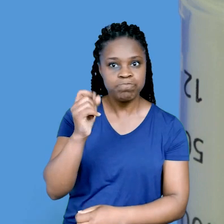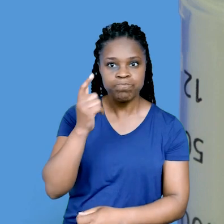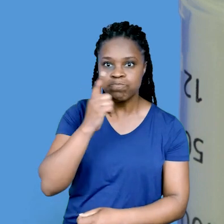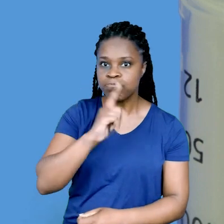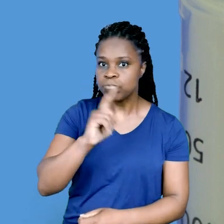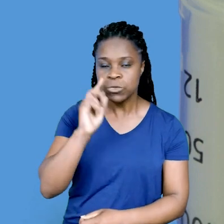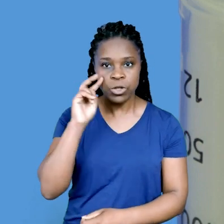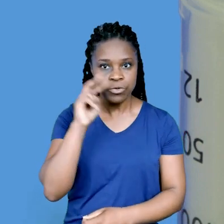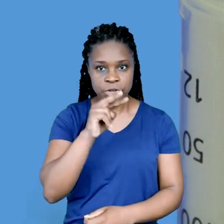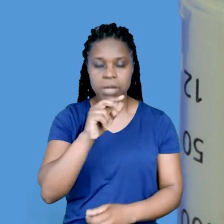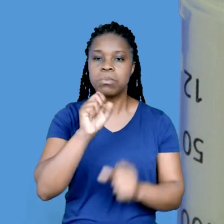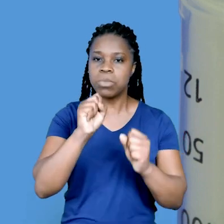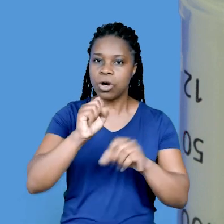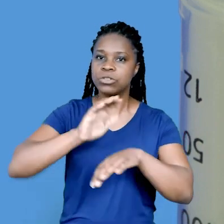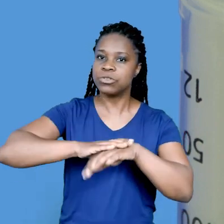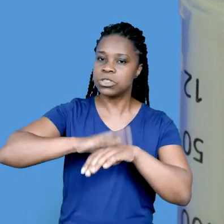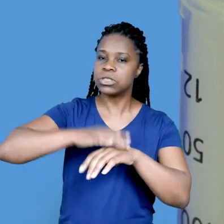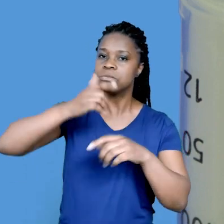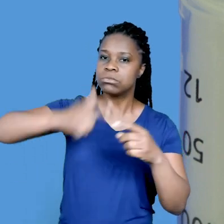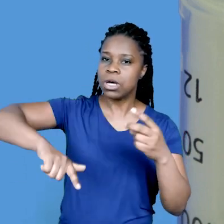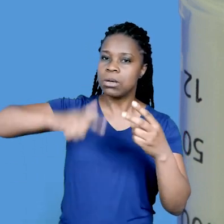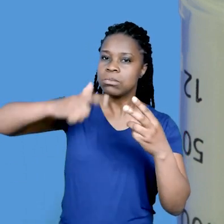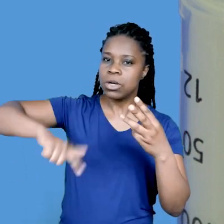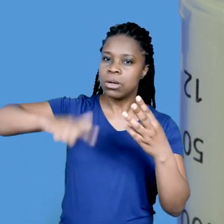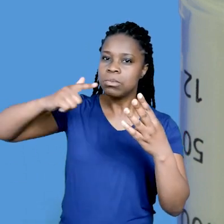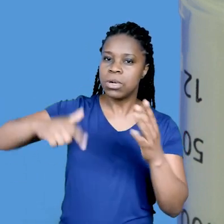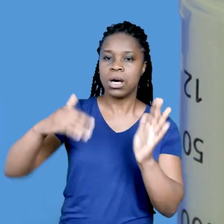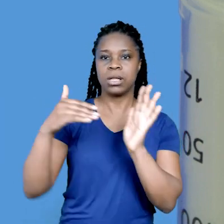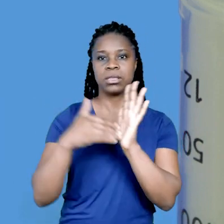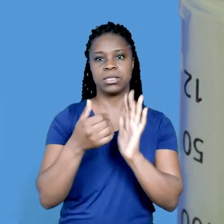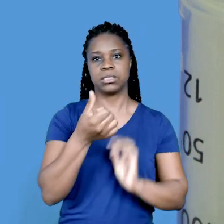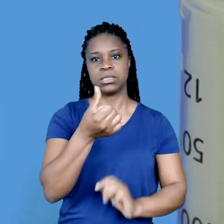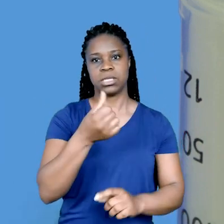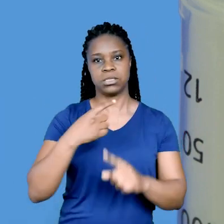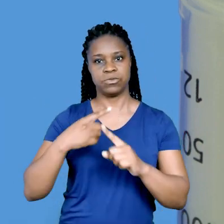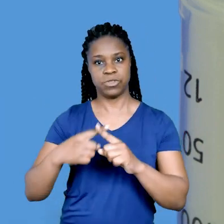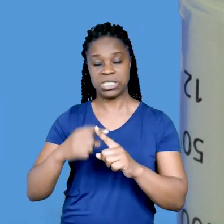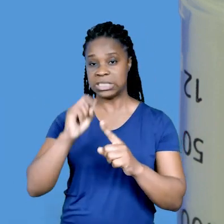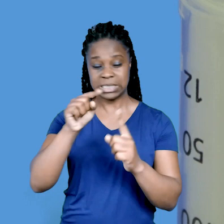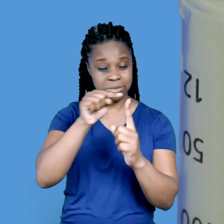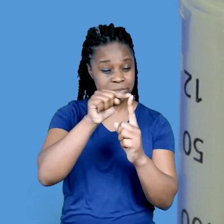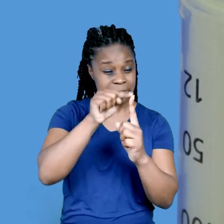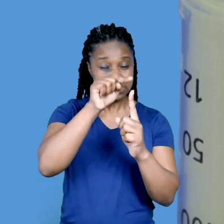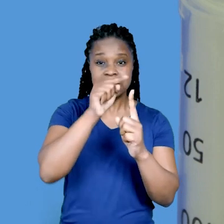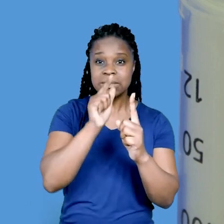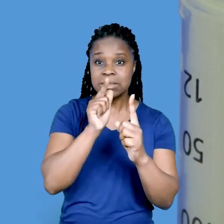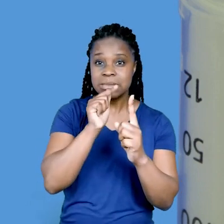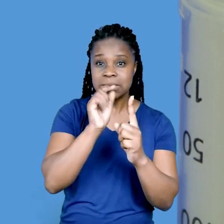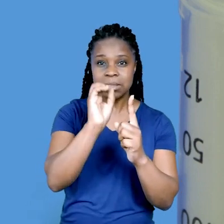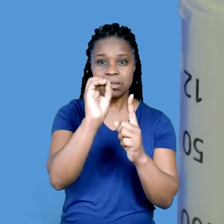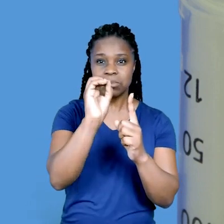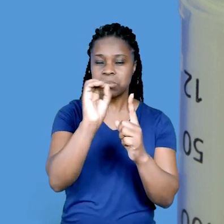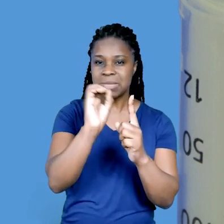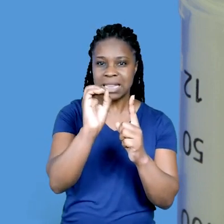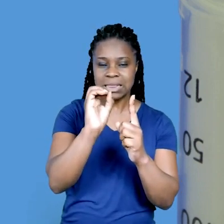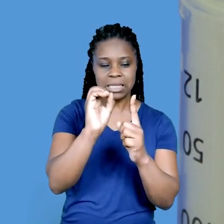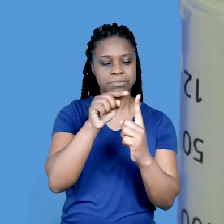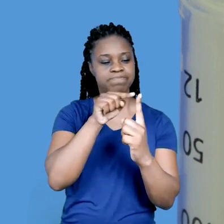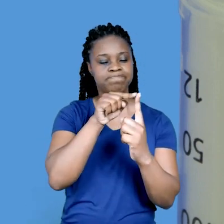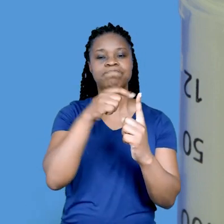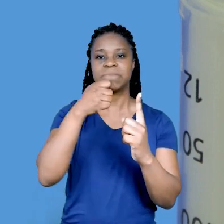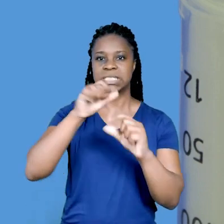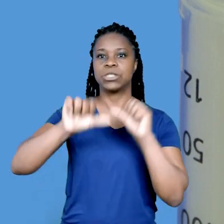acontecer, você pode repetir esse procedimento por até 6 vezes. Se não sair nenhuma gota, a troca da agulha pode